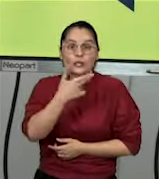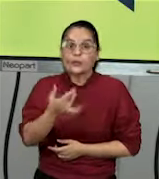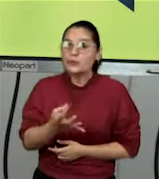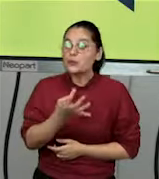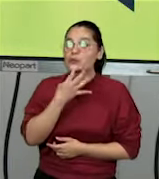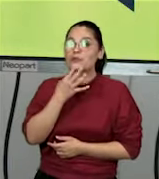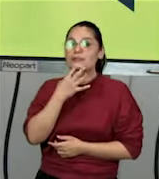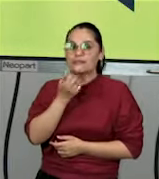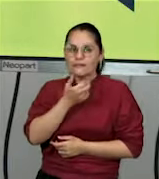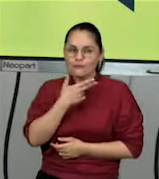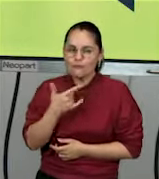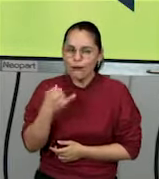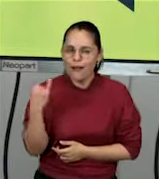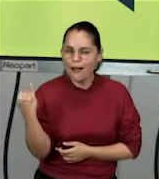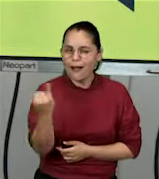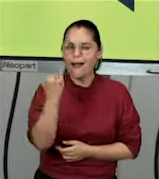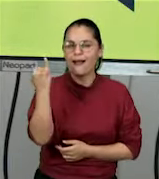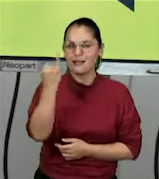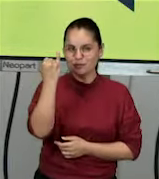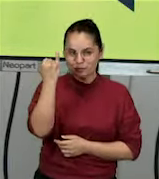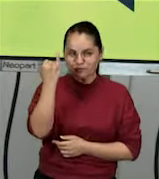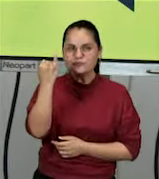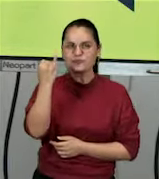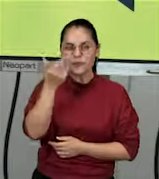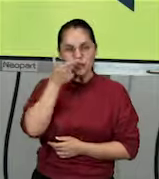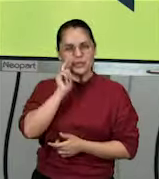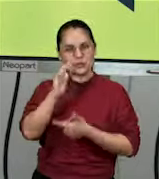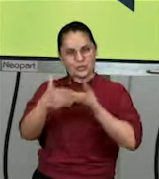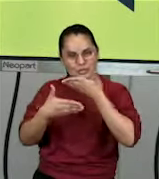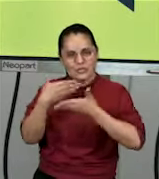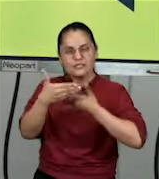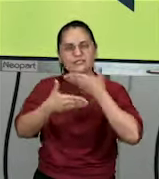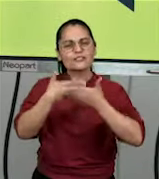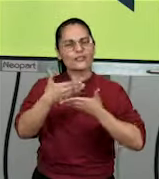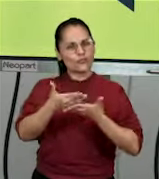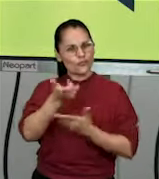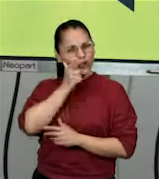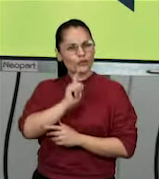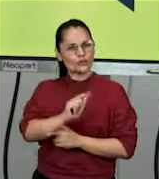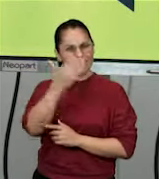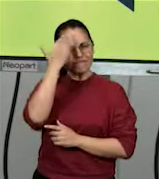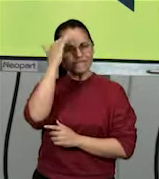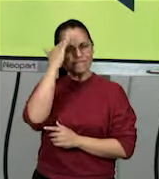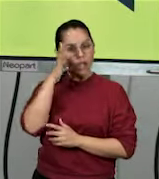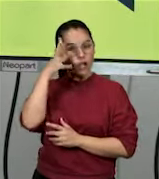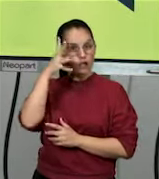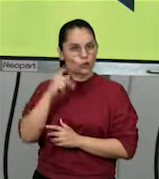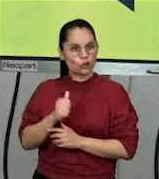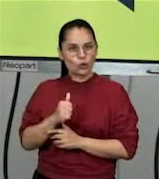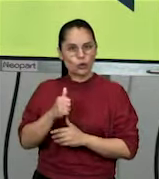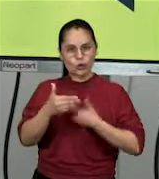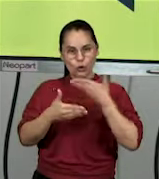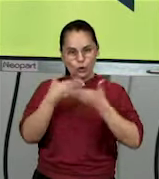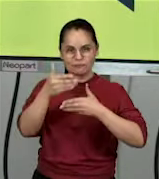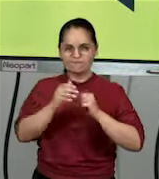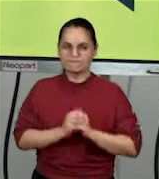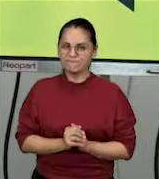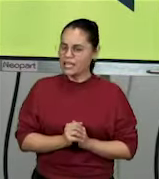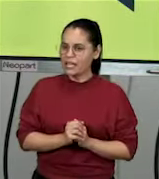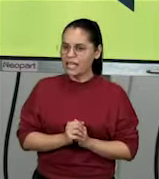conhecer os elementos é fundamental para que eu desenvolva, para que eu consiga entender todo o processo. É a mesma